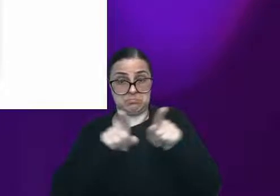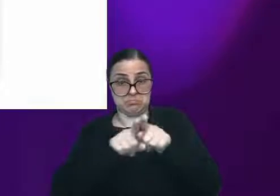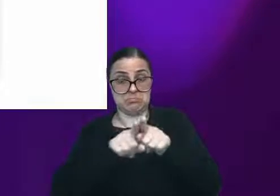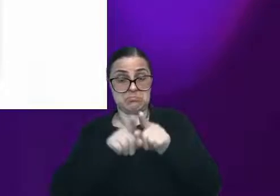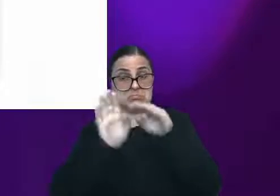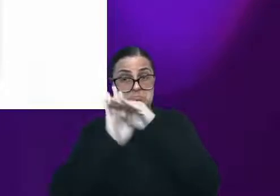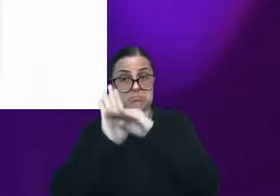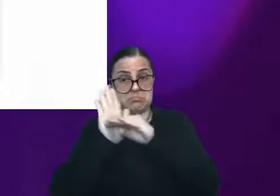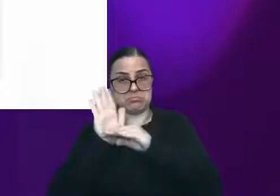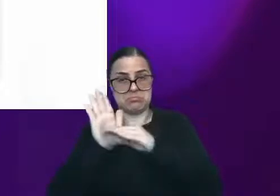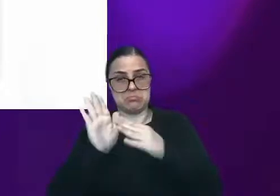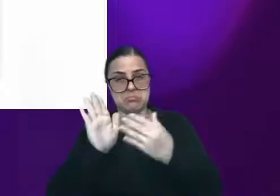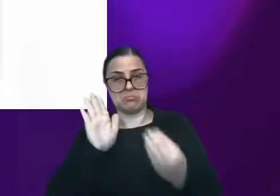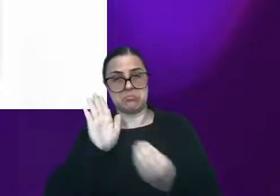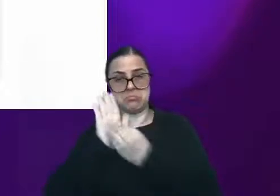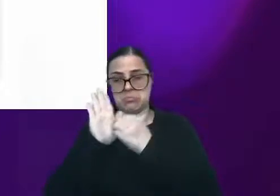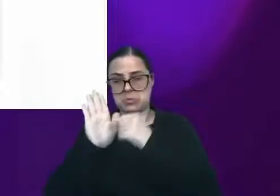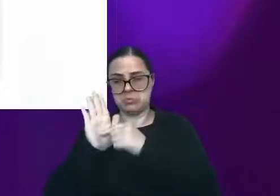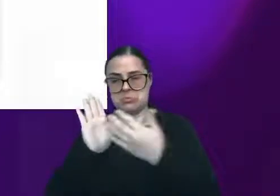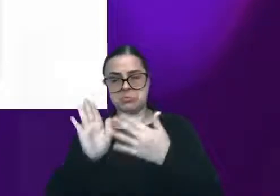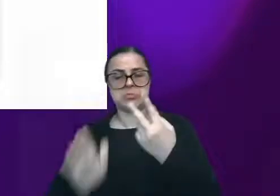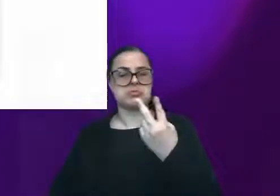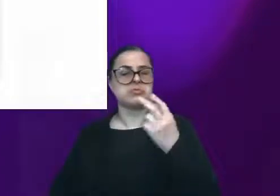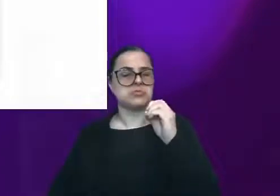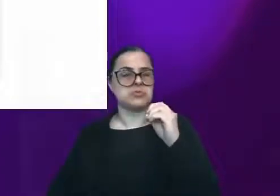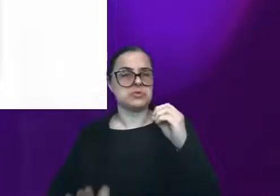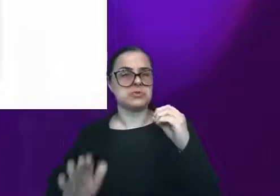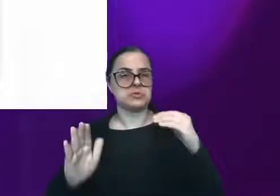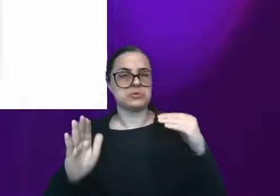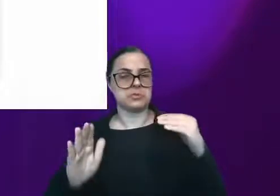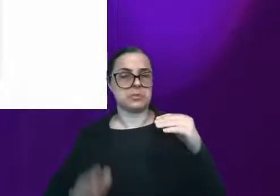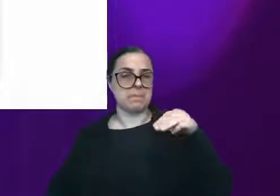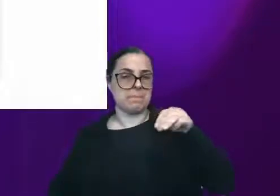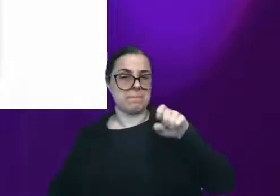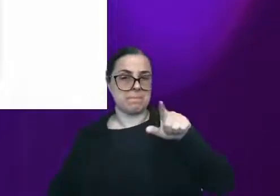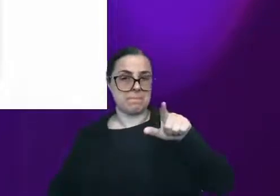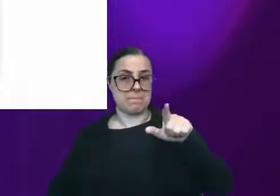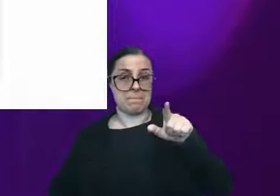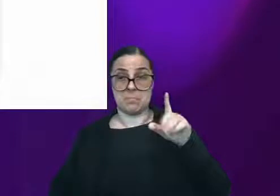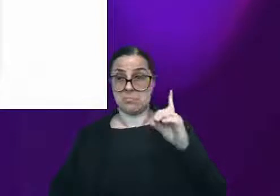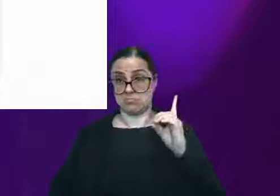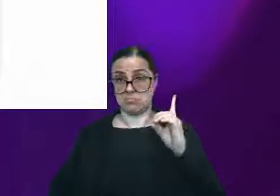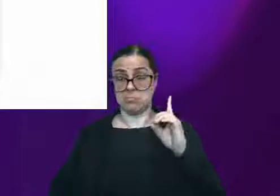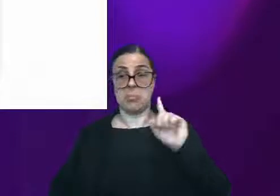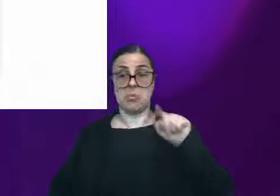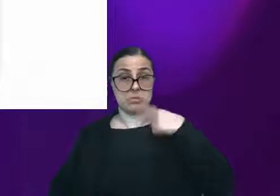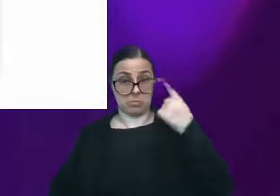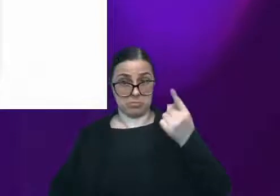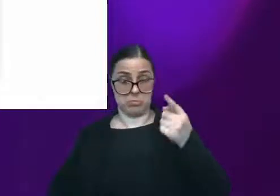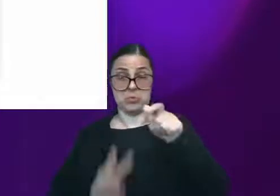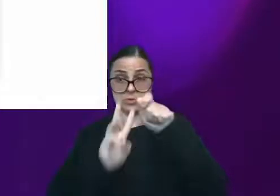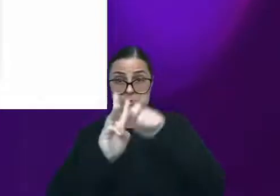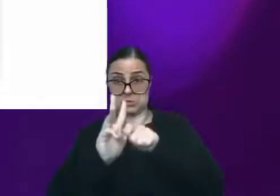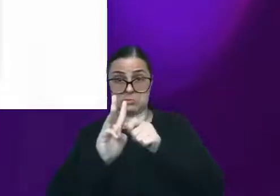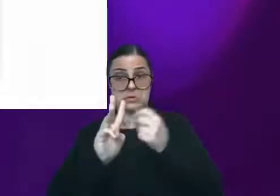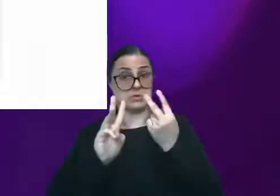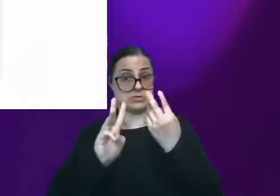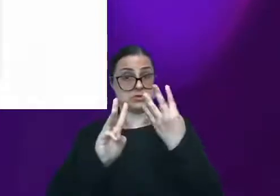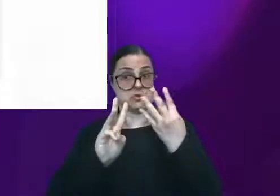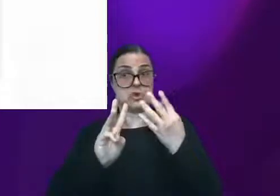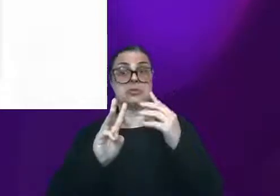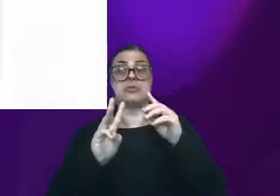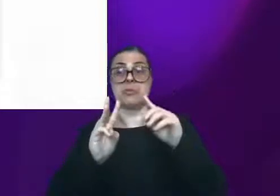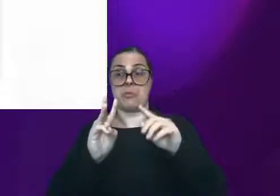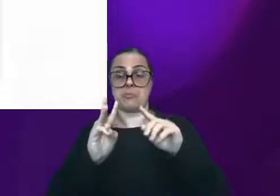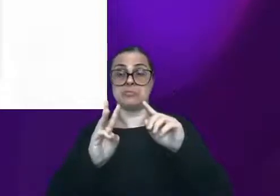de MELD, que é um MELD referência, depois 24, depois de 3 meses, e com mais 3 meses,